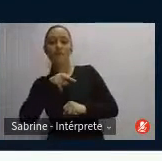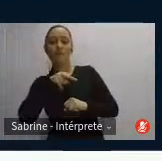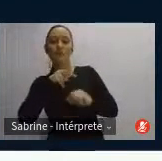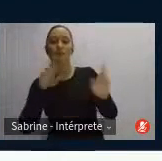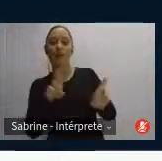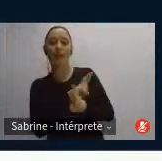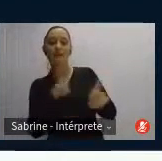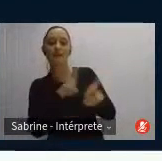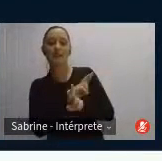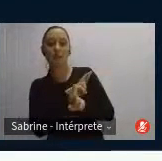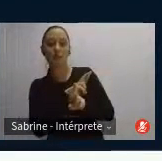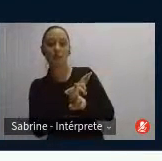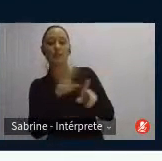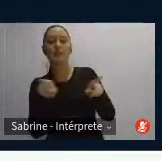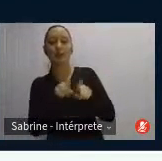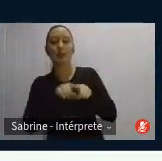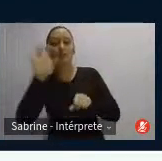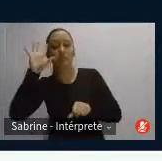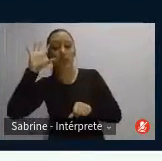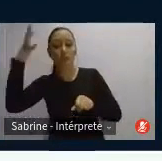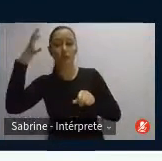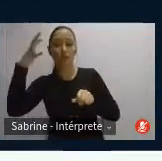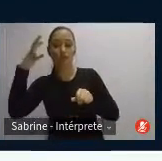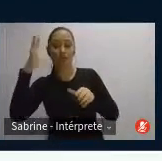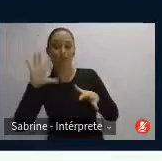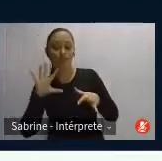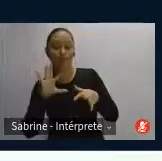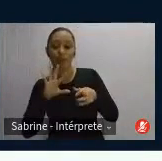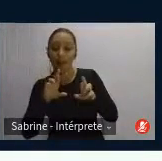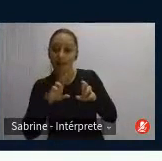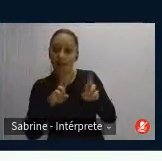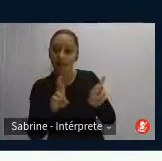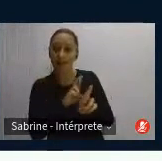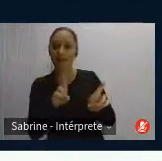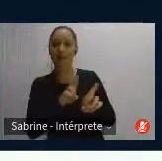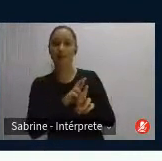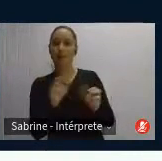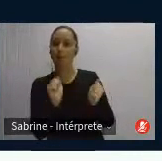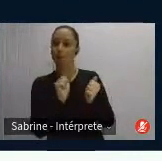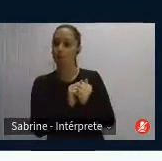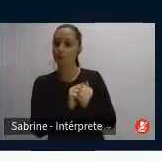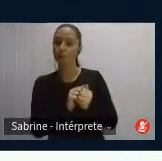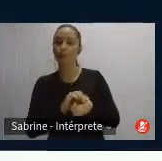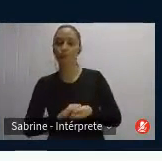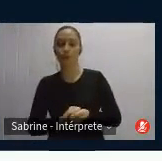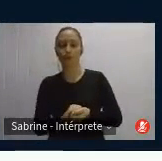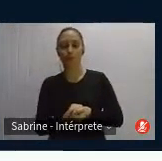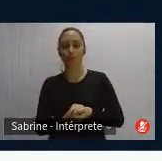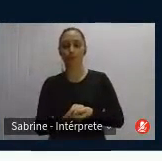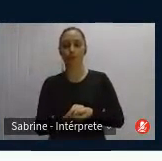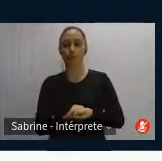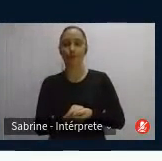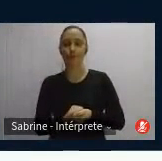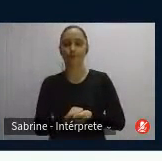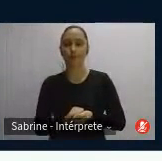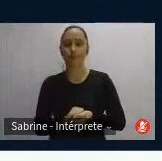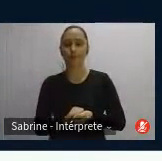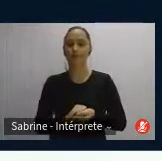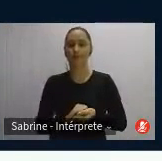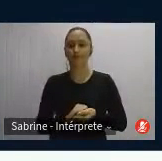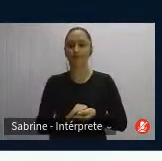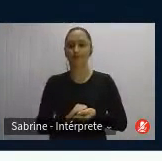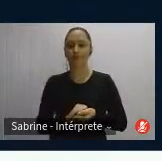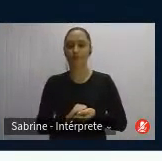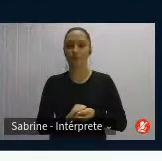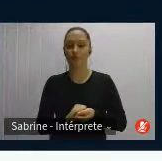fazendo, né, uma ponte, né, uma relação com a nossa política institucional, né,